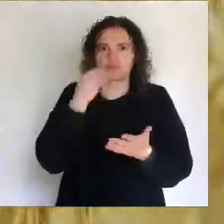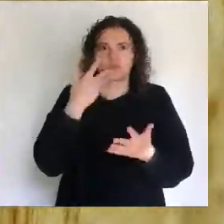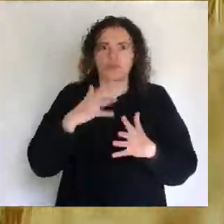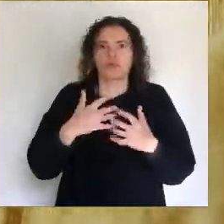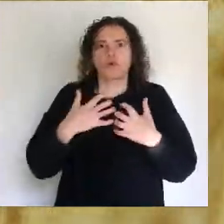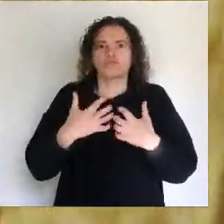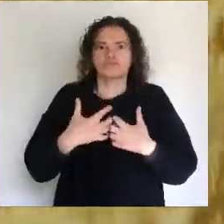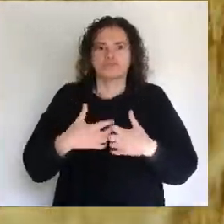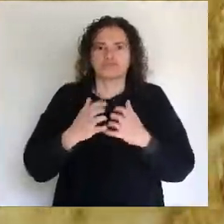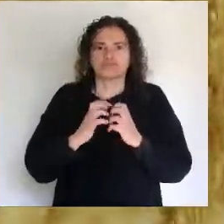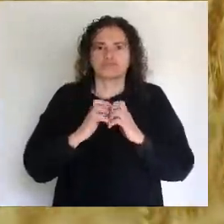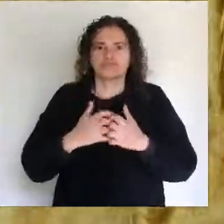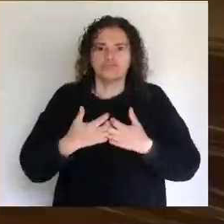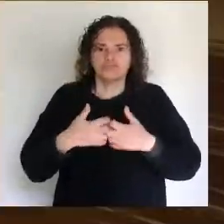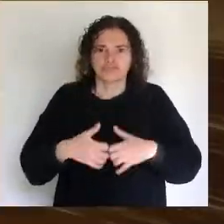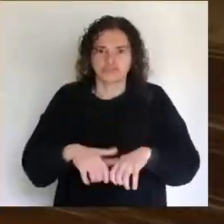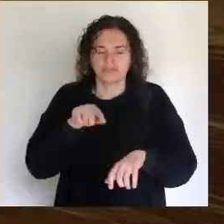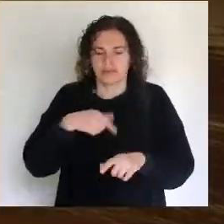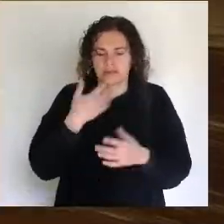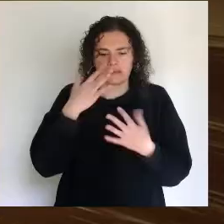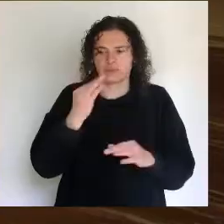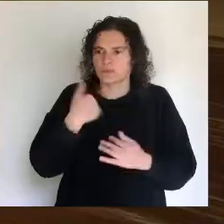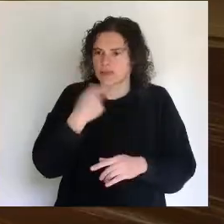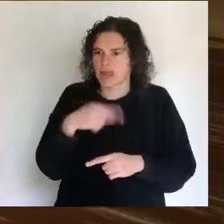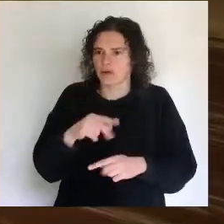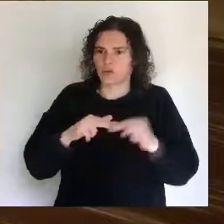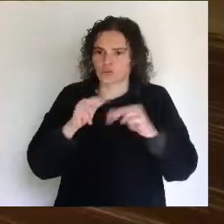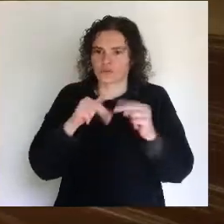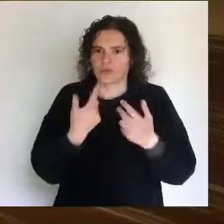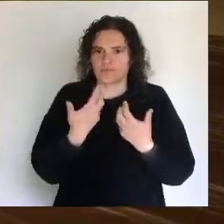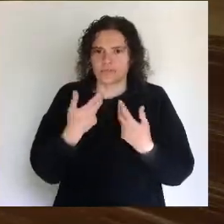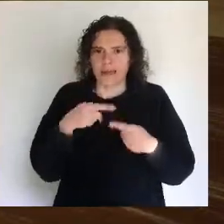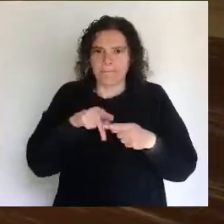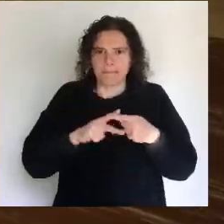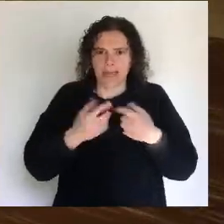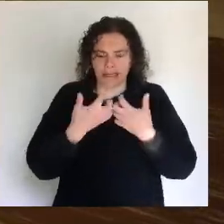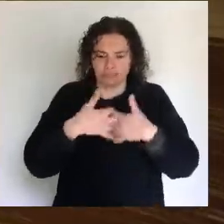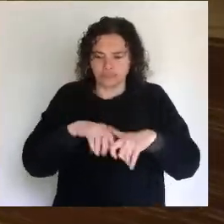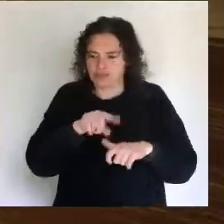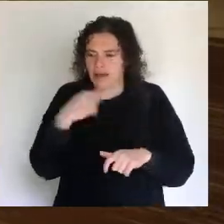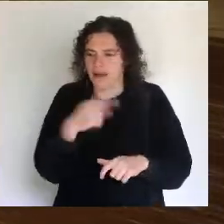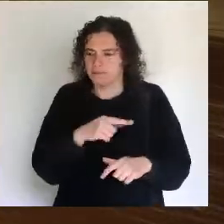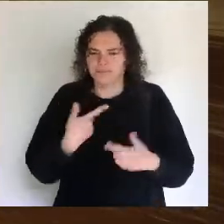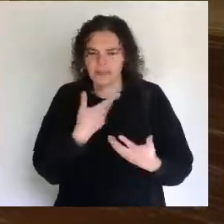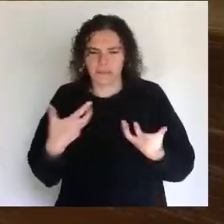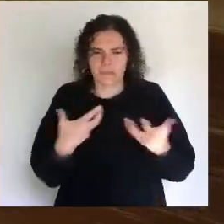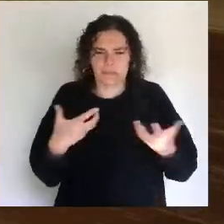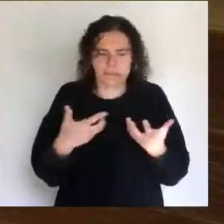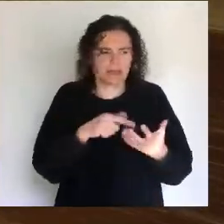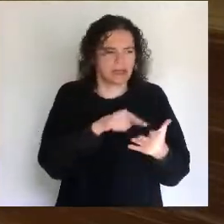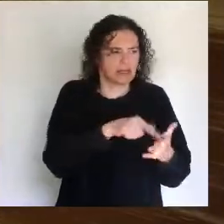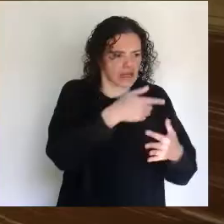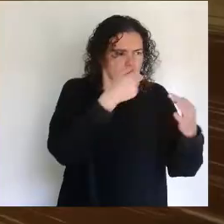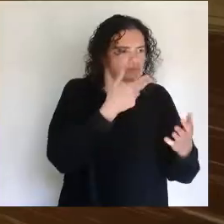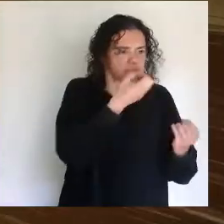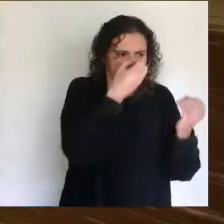motores simples, mas uma construção muito mecânica e, portanto, existe esta fricção entre um elemento